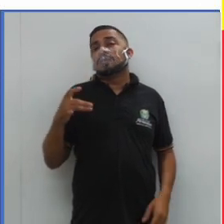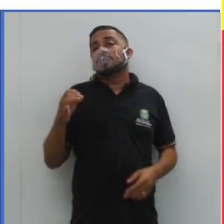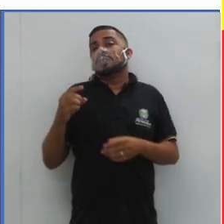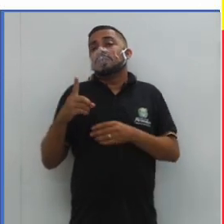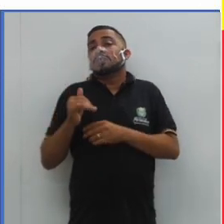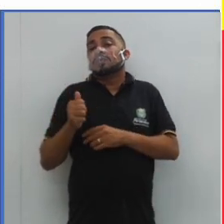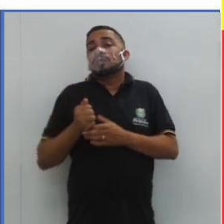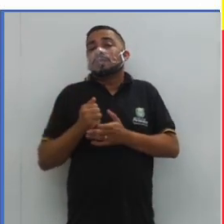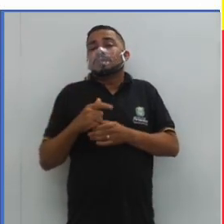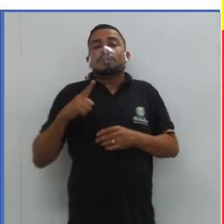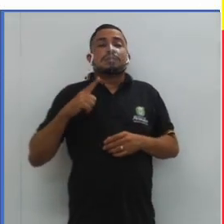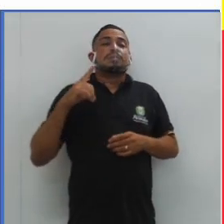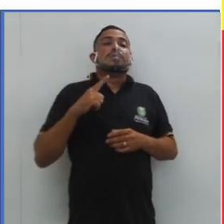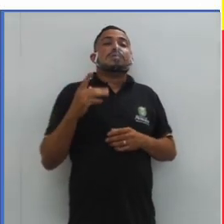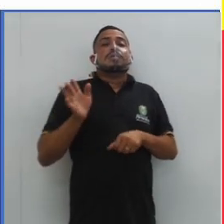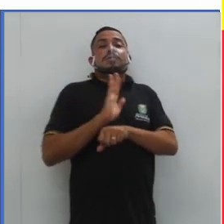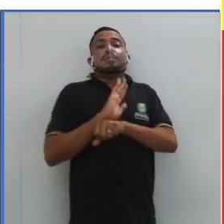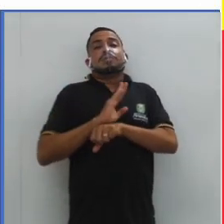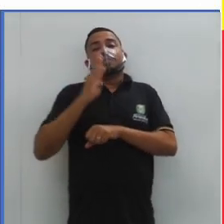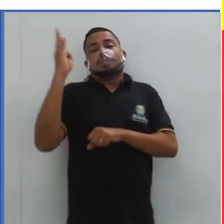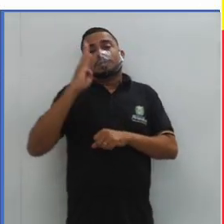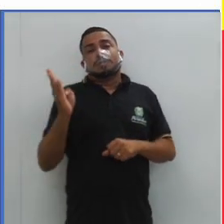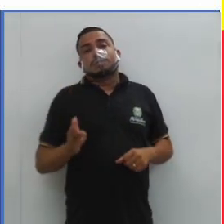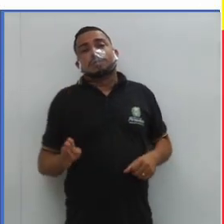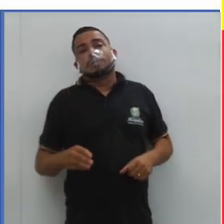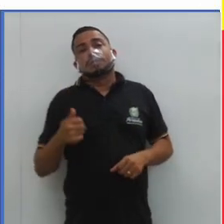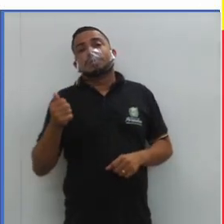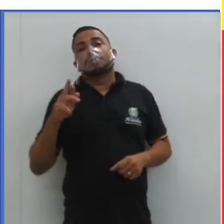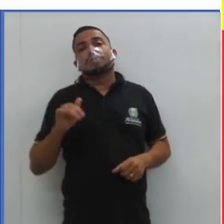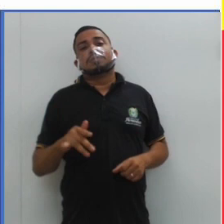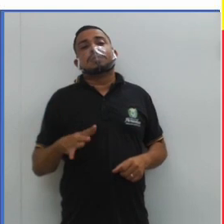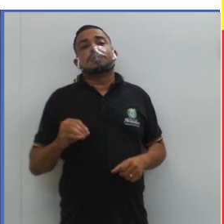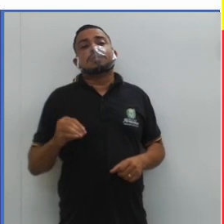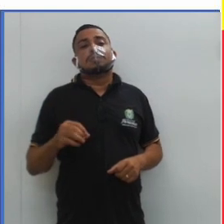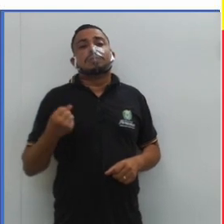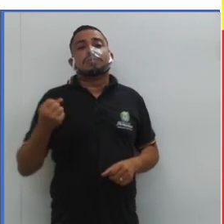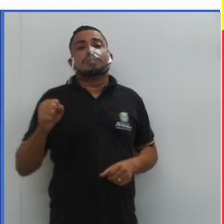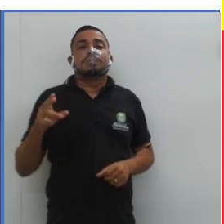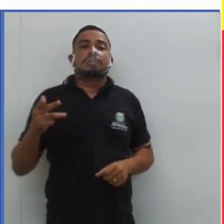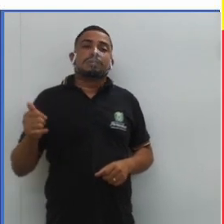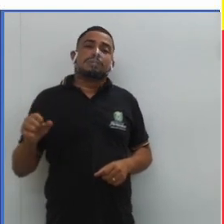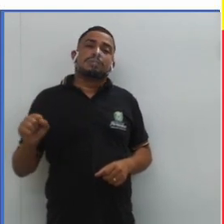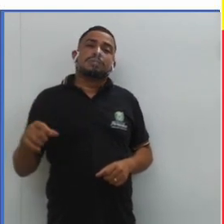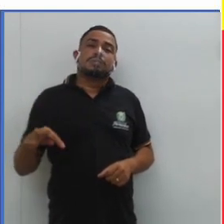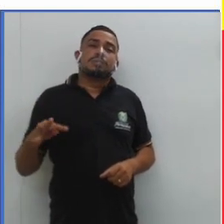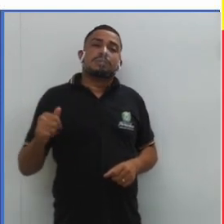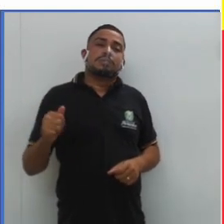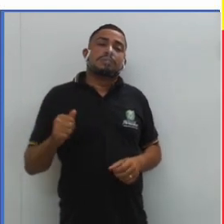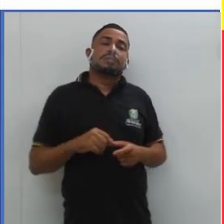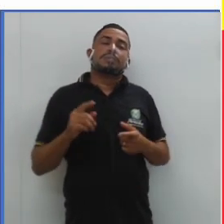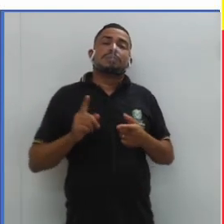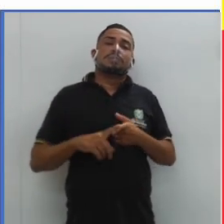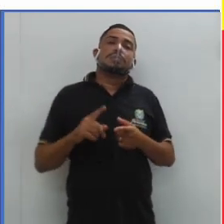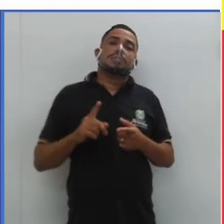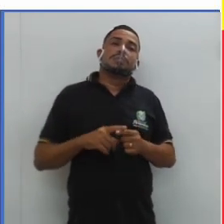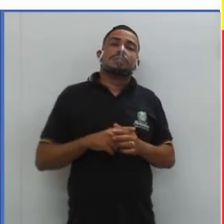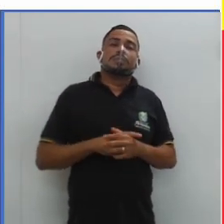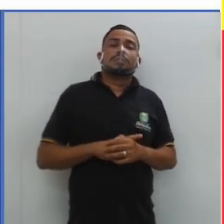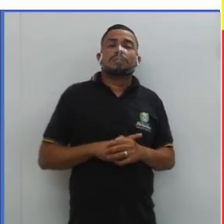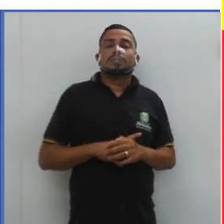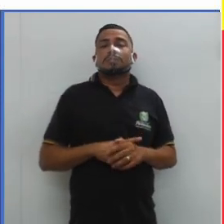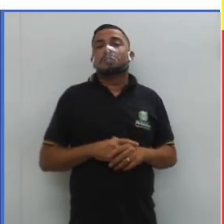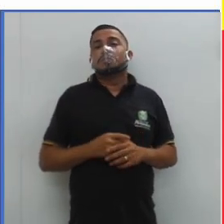clássico, né, nosso do cinema nacional, que é baseado na obra de Ariano Suassuna, né, o Alto da Compadecida, um texto que